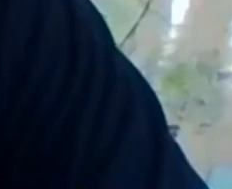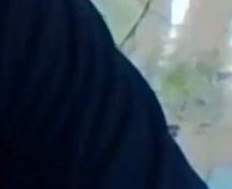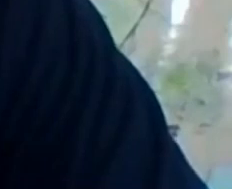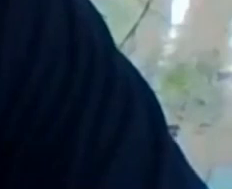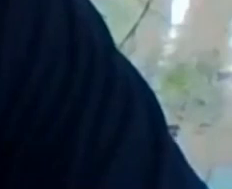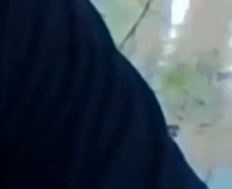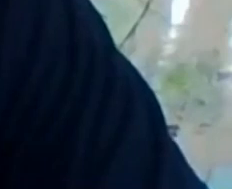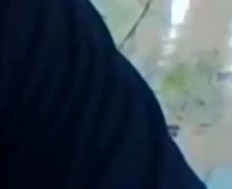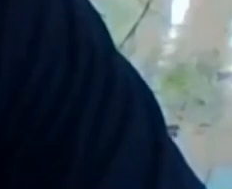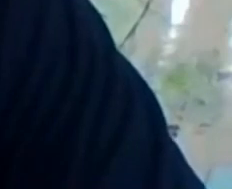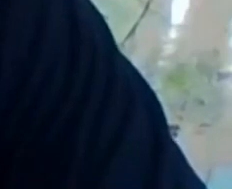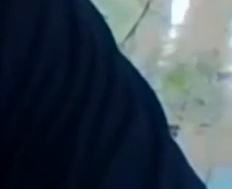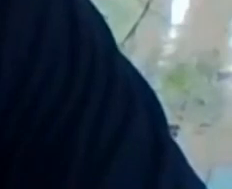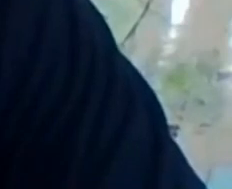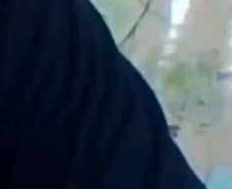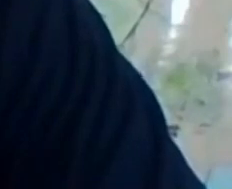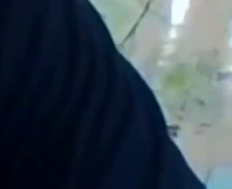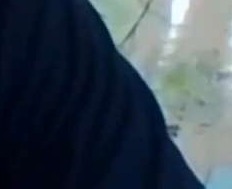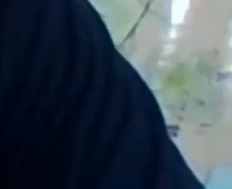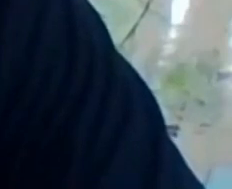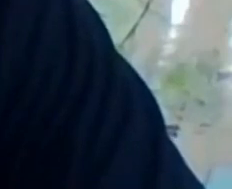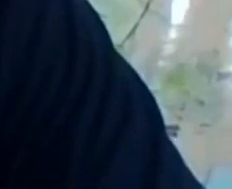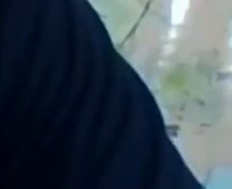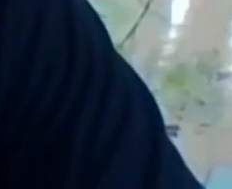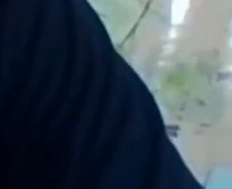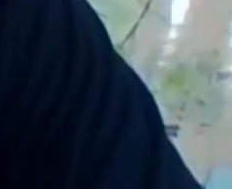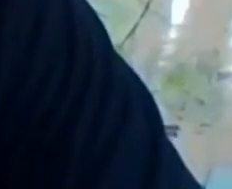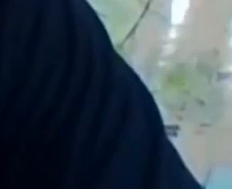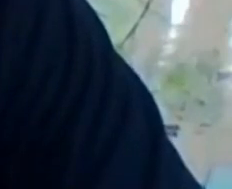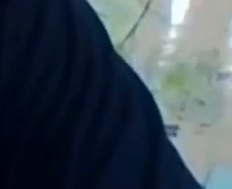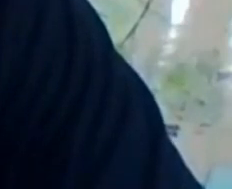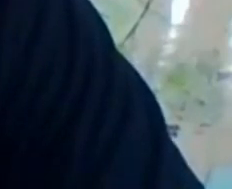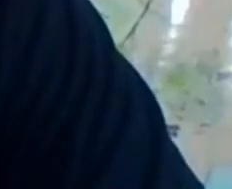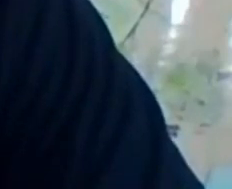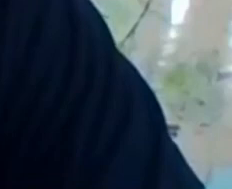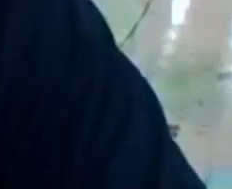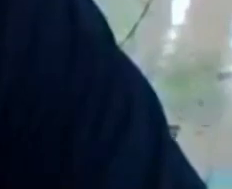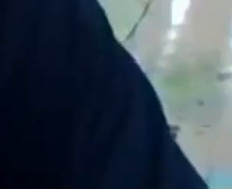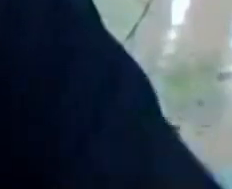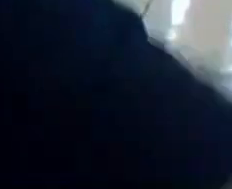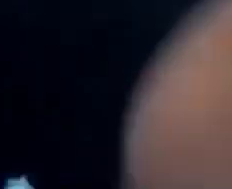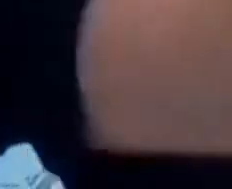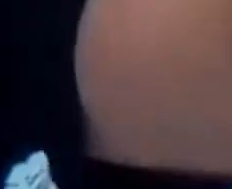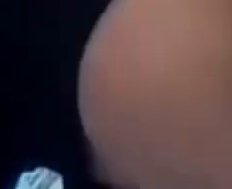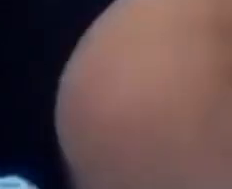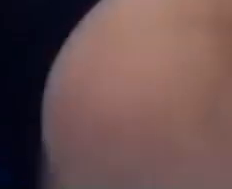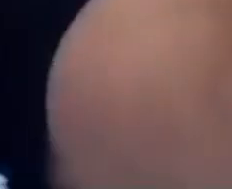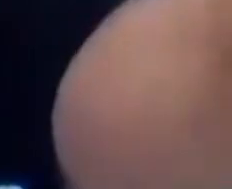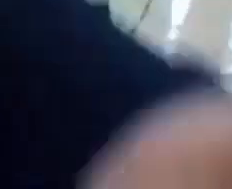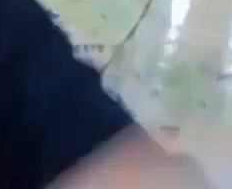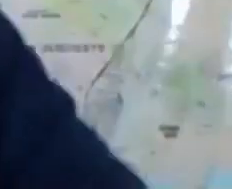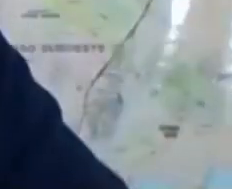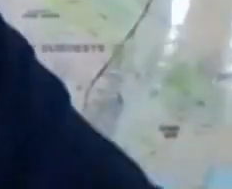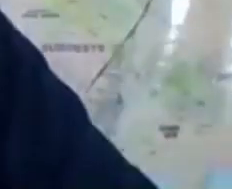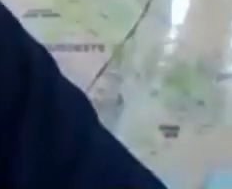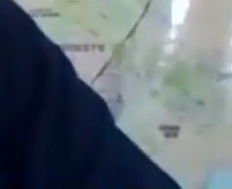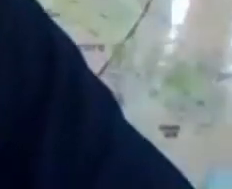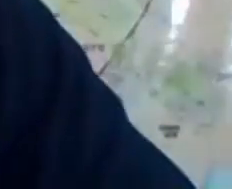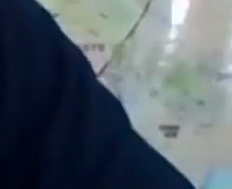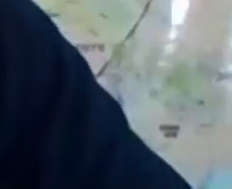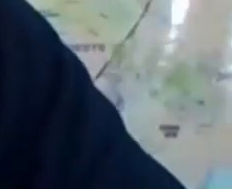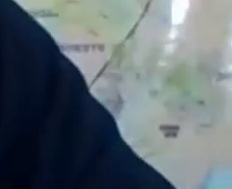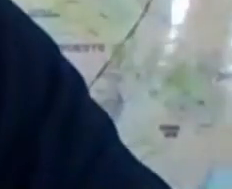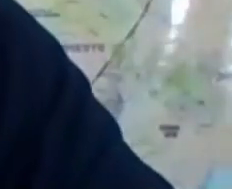as considerações, mas fique à vontade caso chegue mais alguma liderança religiosa